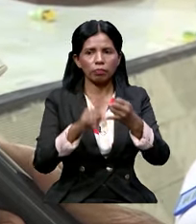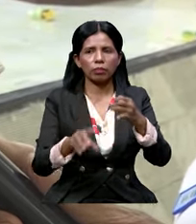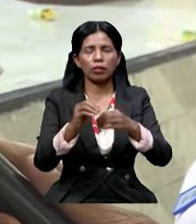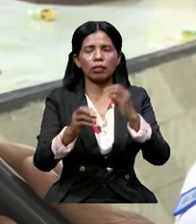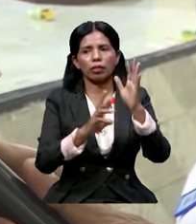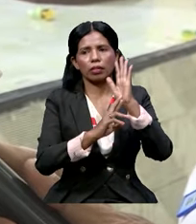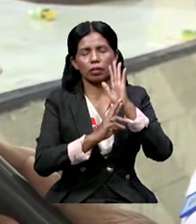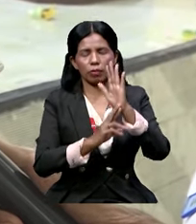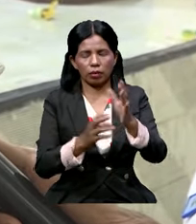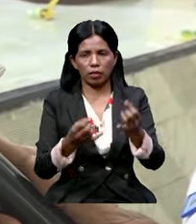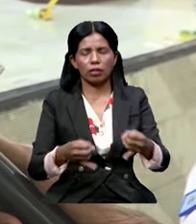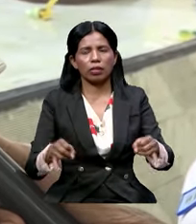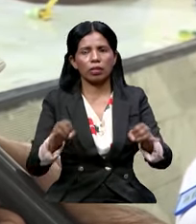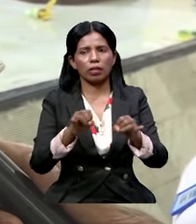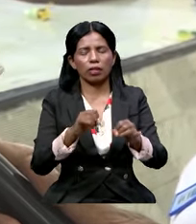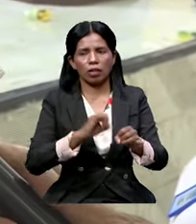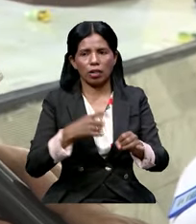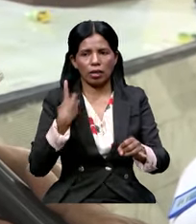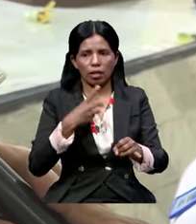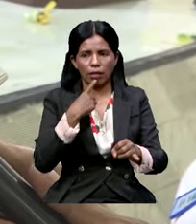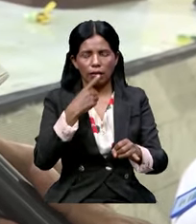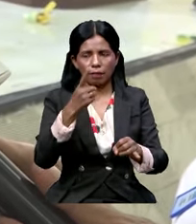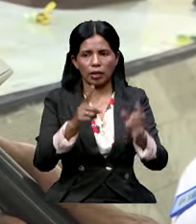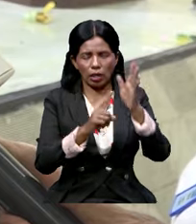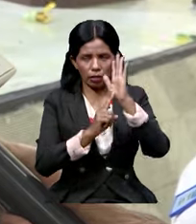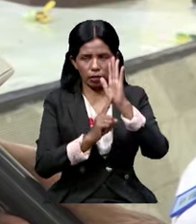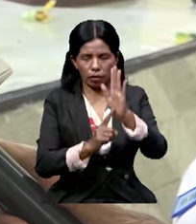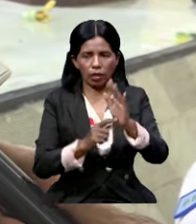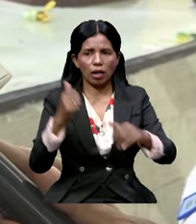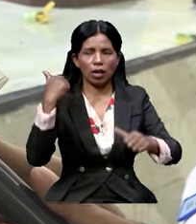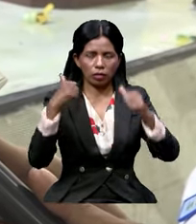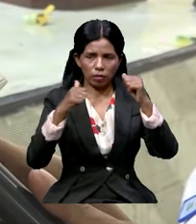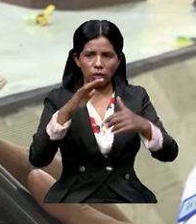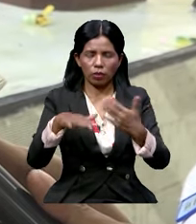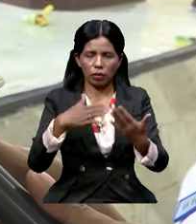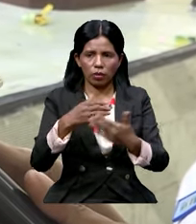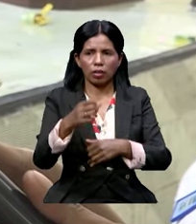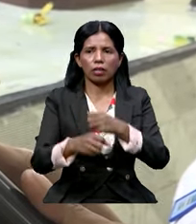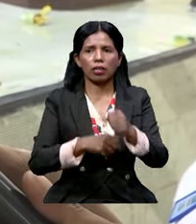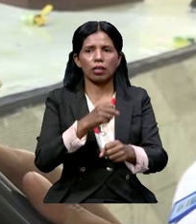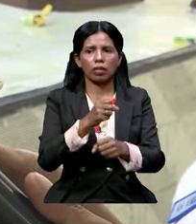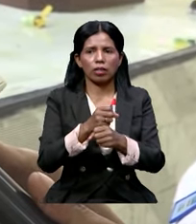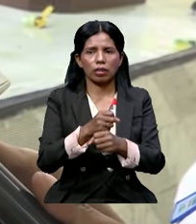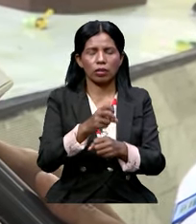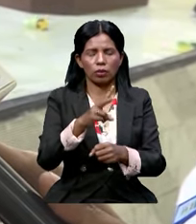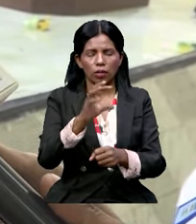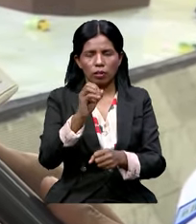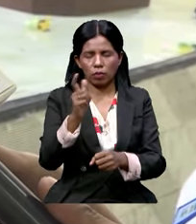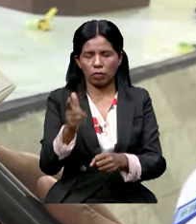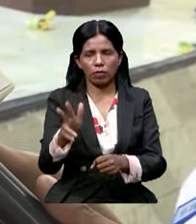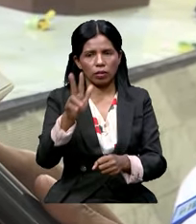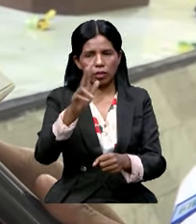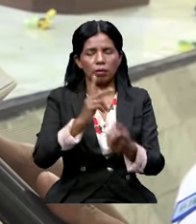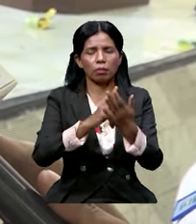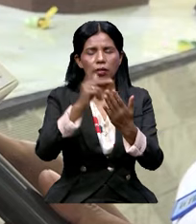relator institusional lebih ke hanya sahohin dia kami publika saya aktivitas toma tinan 2023 nya program sira